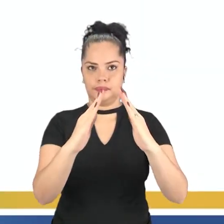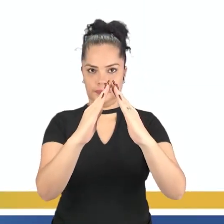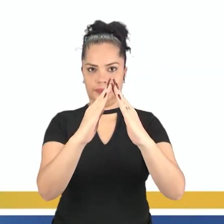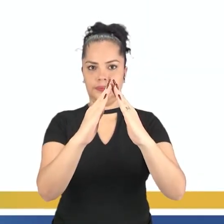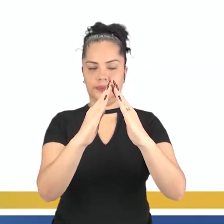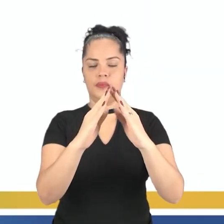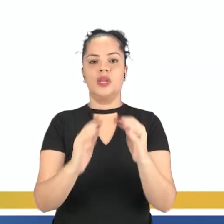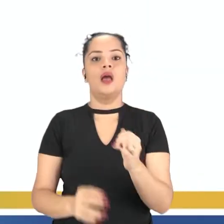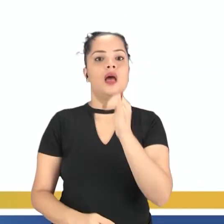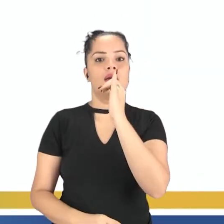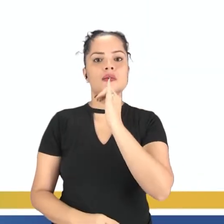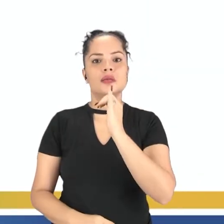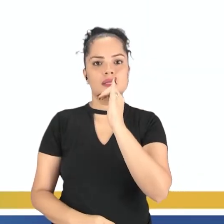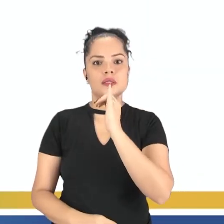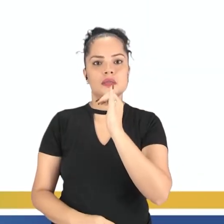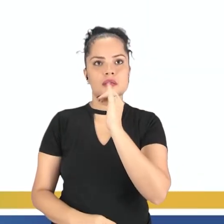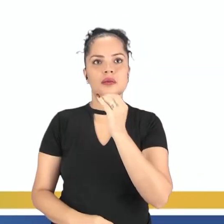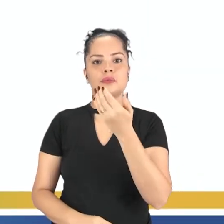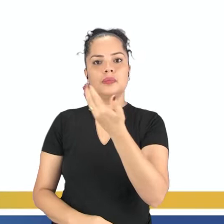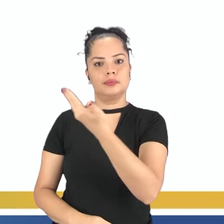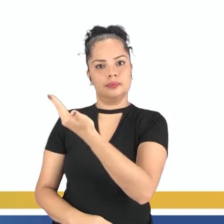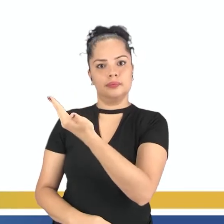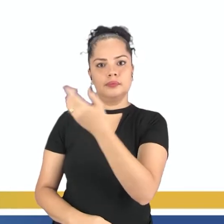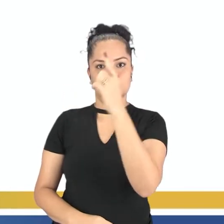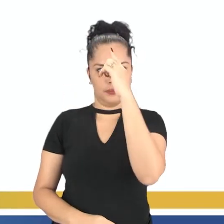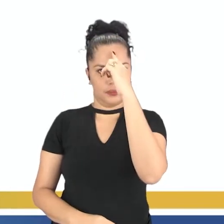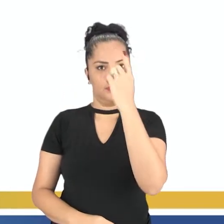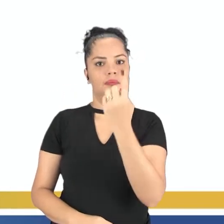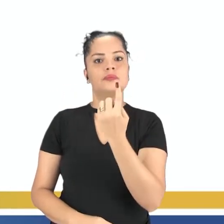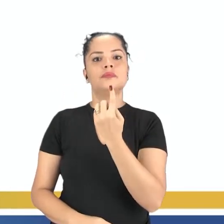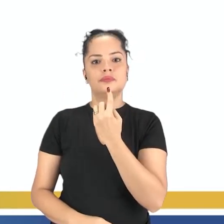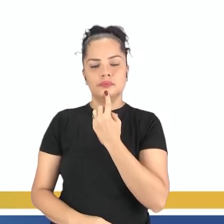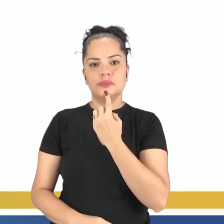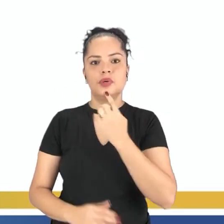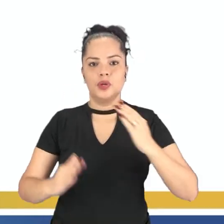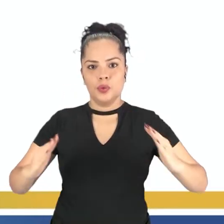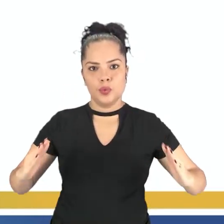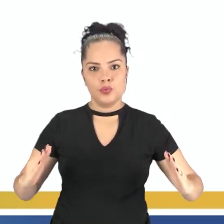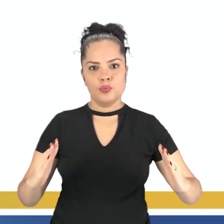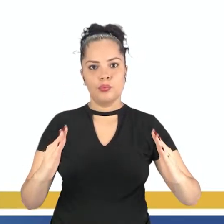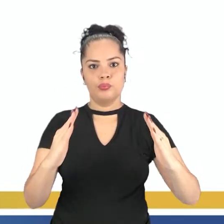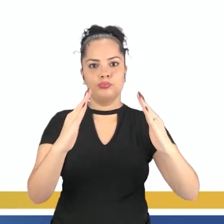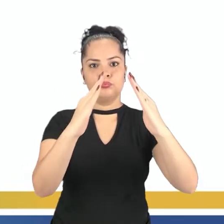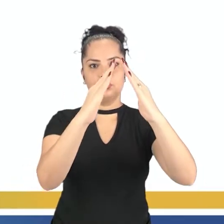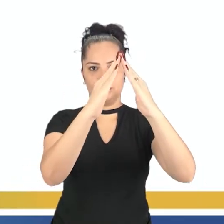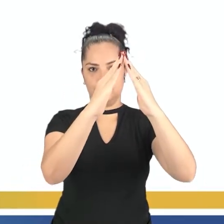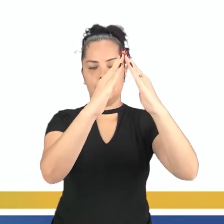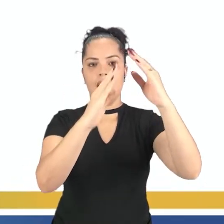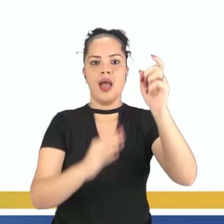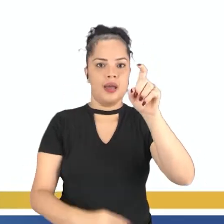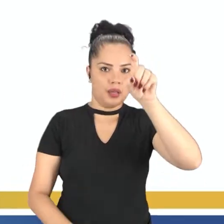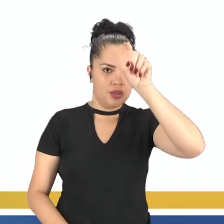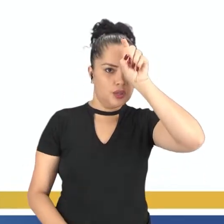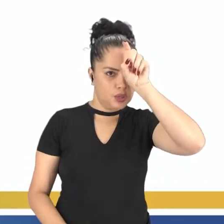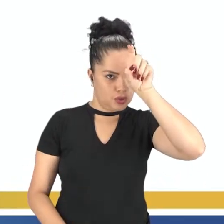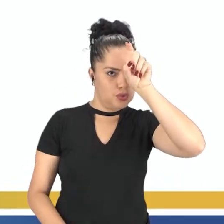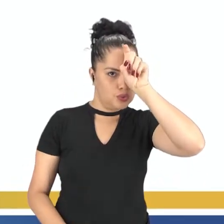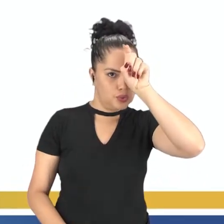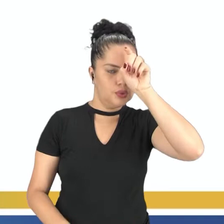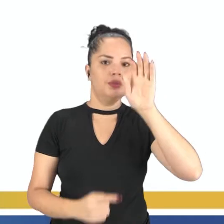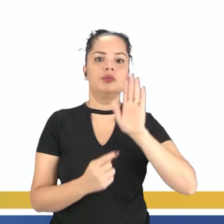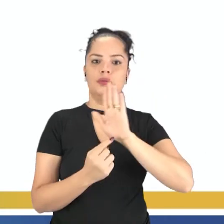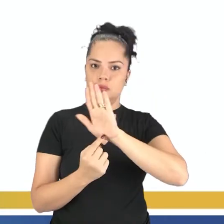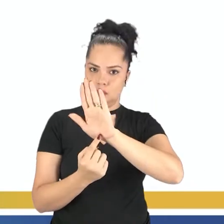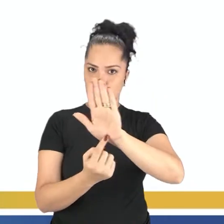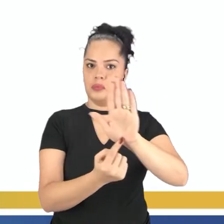Então aqui nós temos exemplos de pirâmide, gente. Falar em pirâmide, não falar em pirâmide do Egito, né? Não é falar em pirâmide. Então aí você tem um